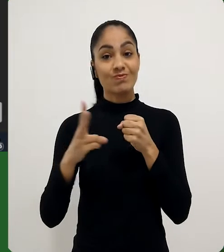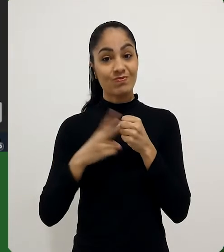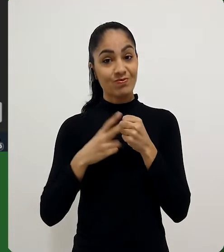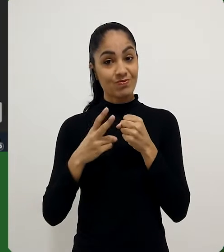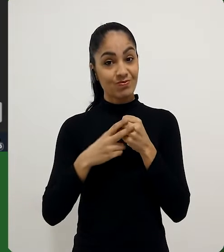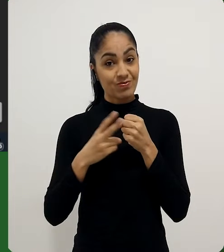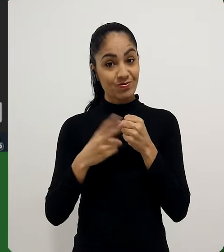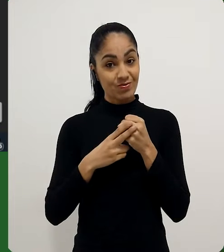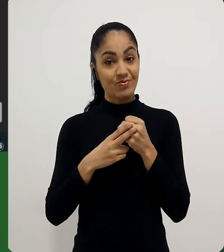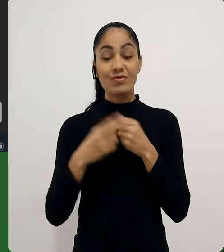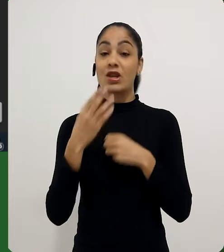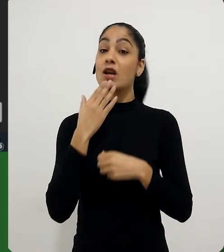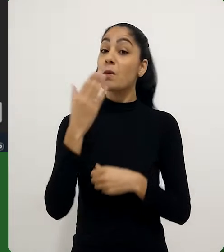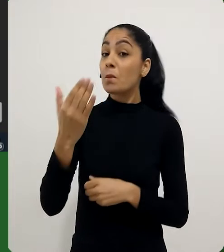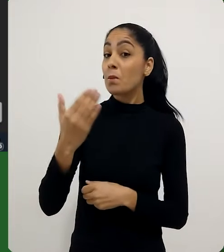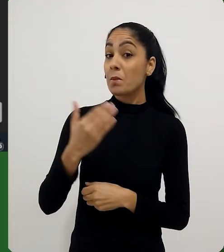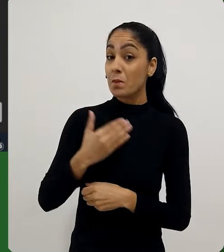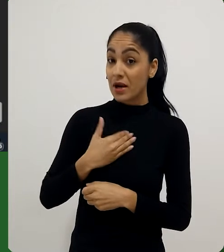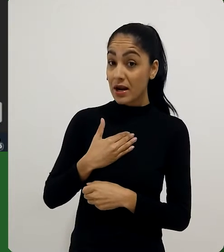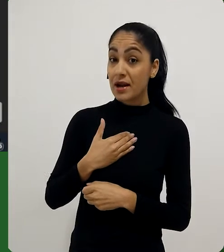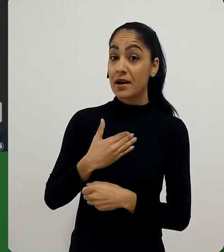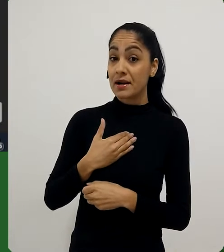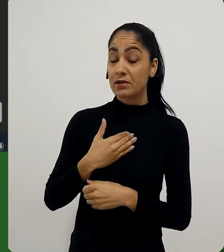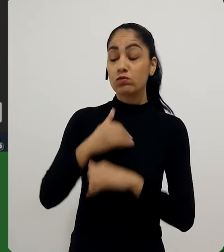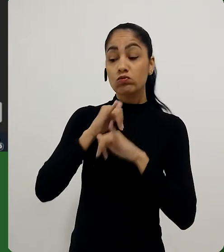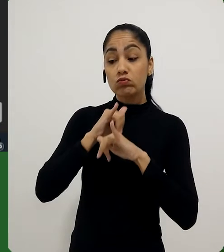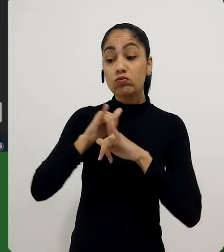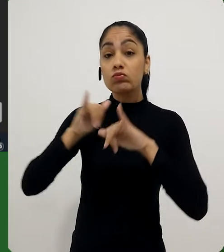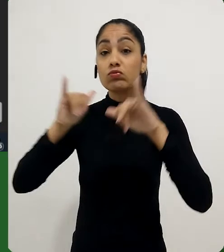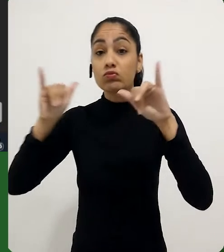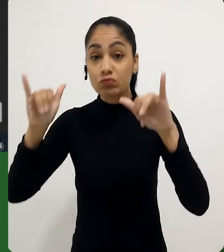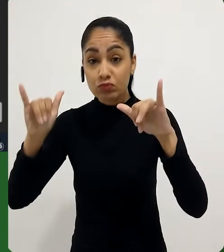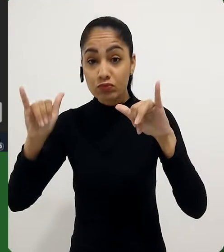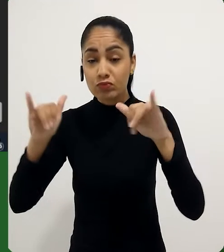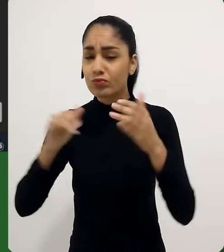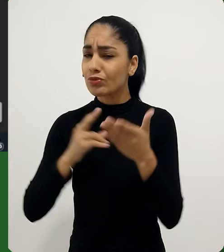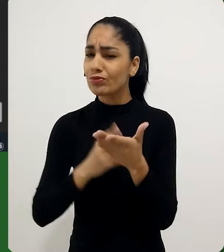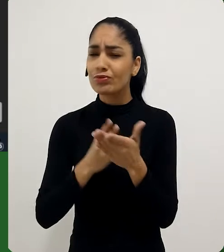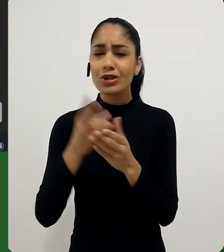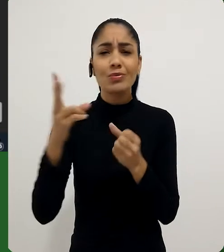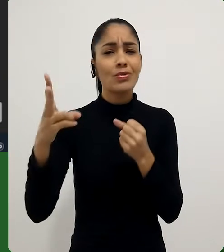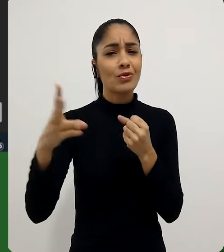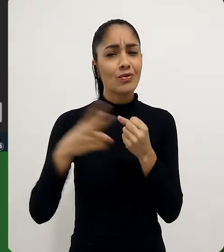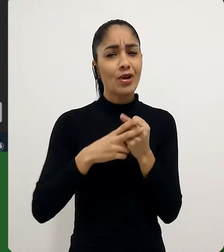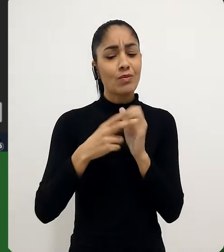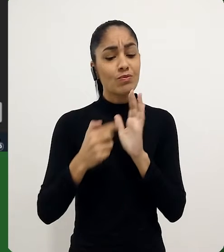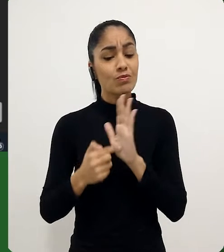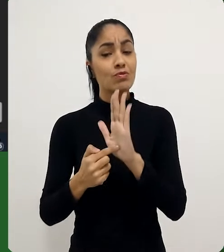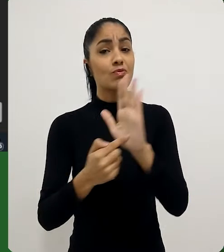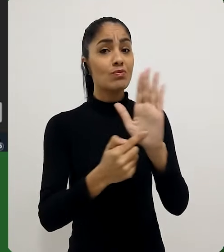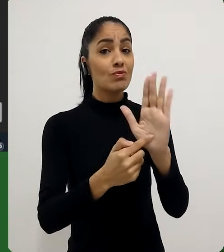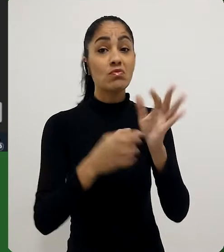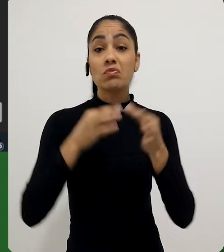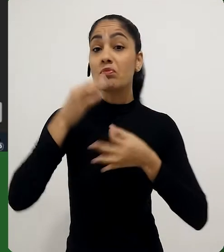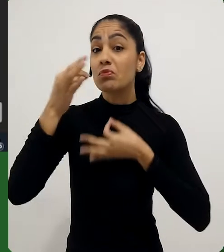iniciar com os verbos, né? Solicito, peço,